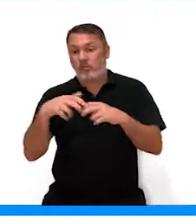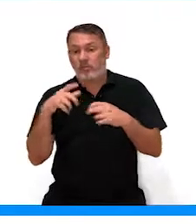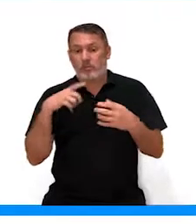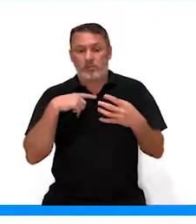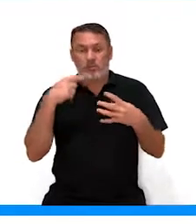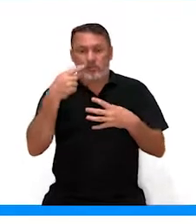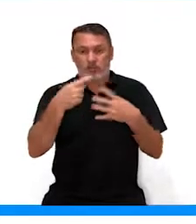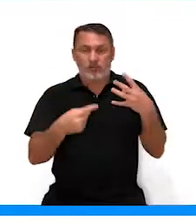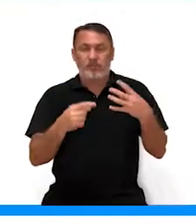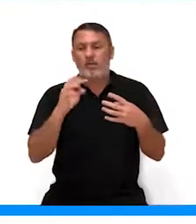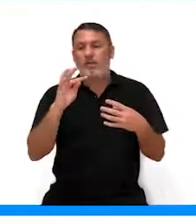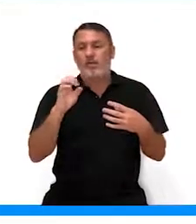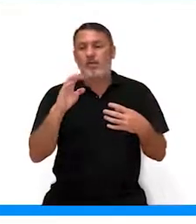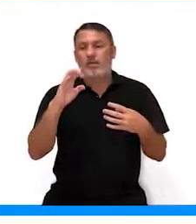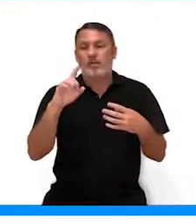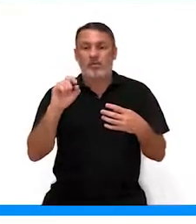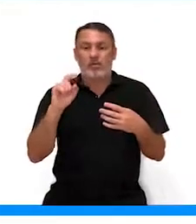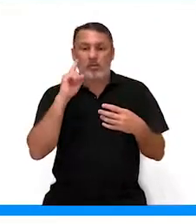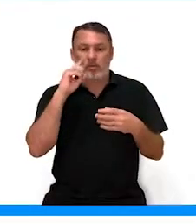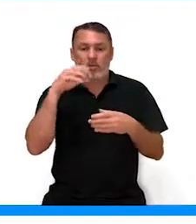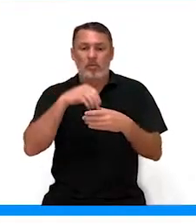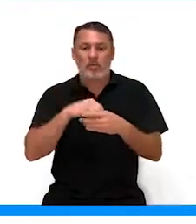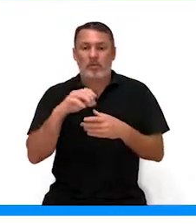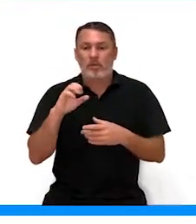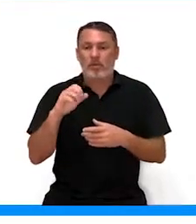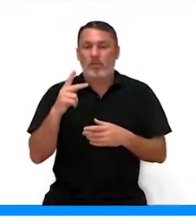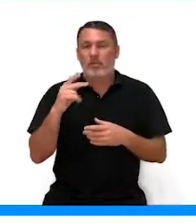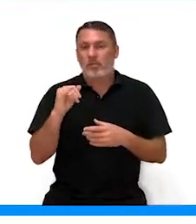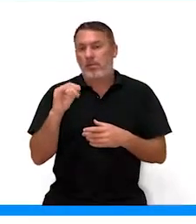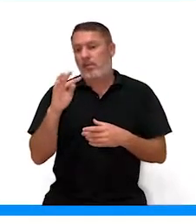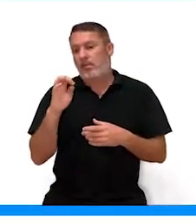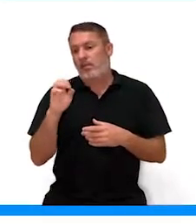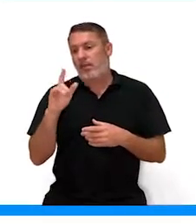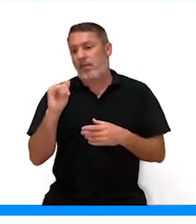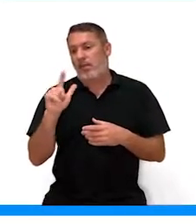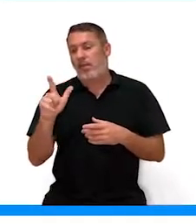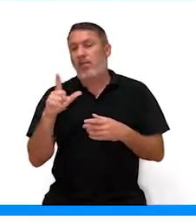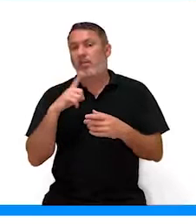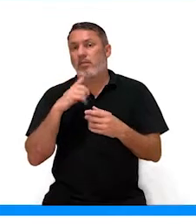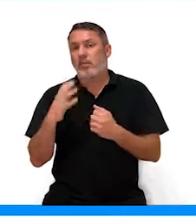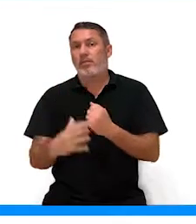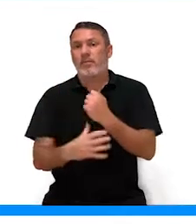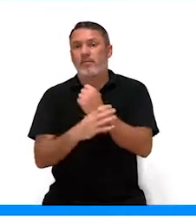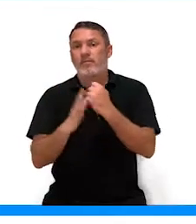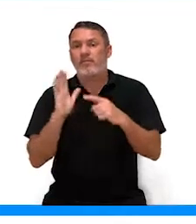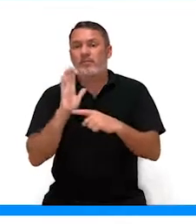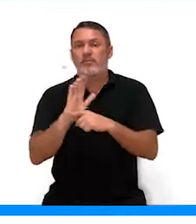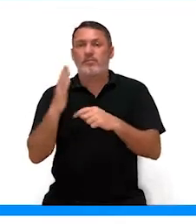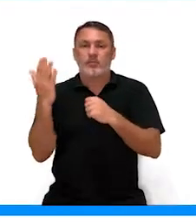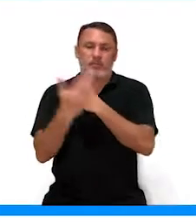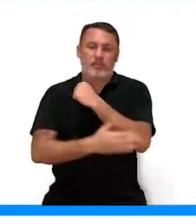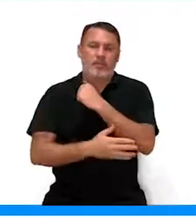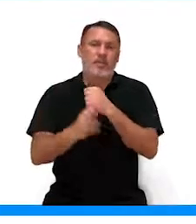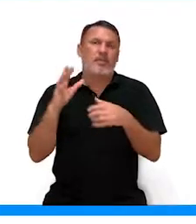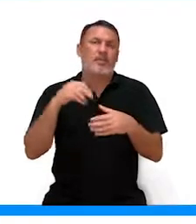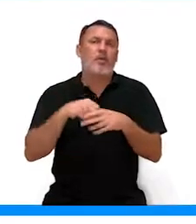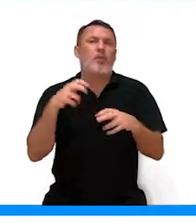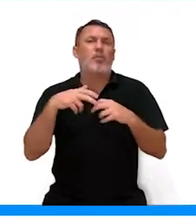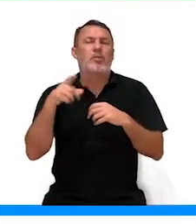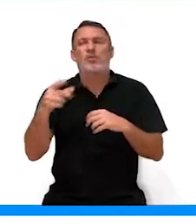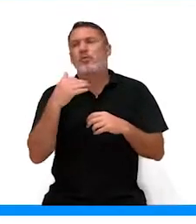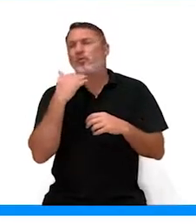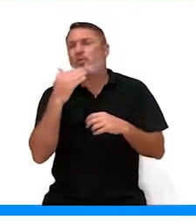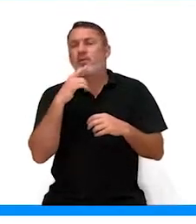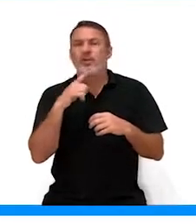uma célula e outra. Então, se a gente pensa no tecido epitelial, uma das funções dele é proteção, revestimento. Então,